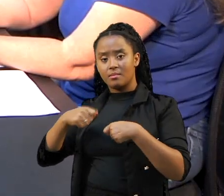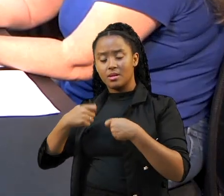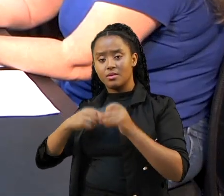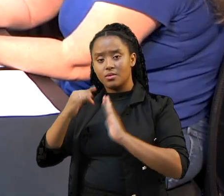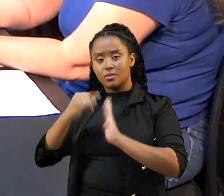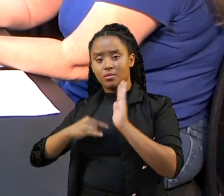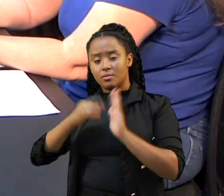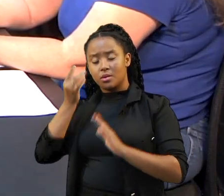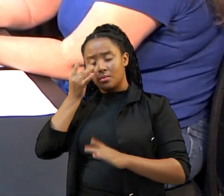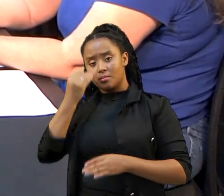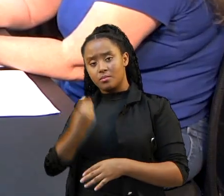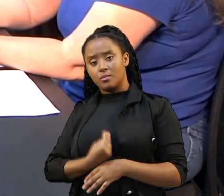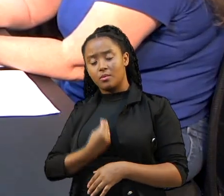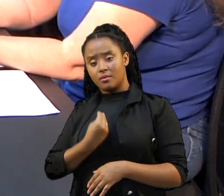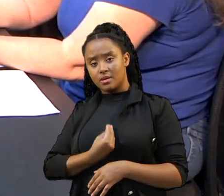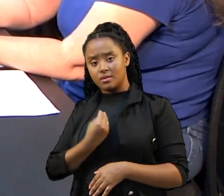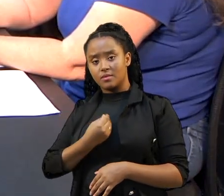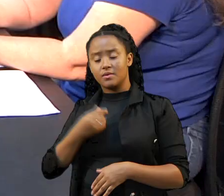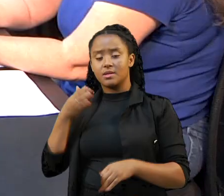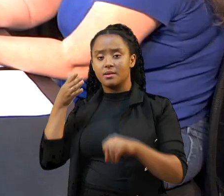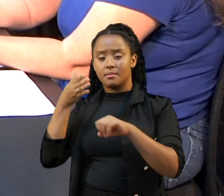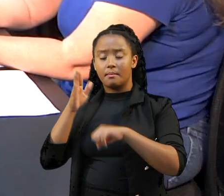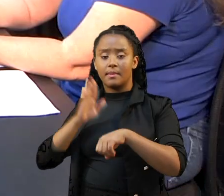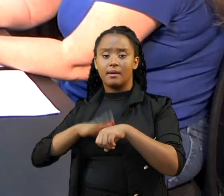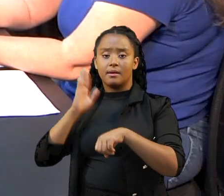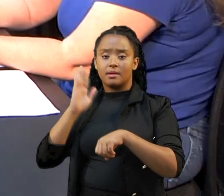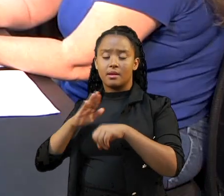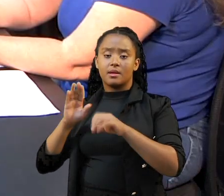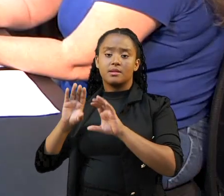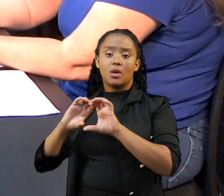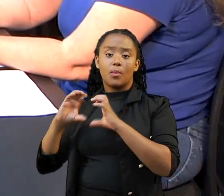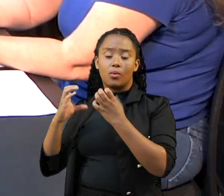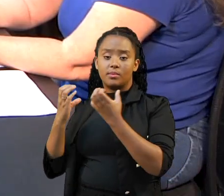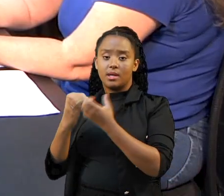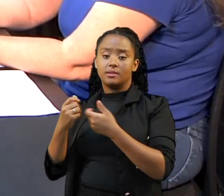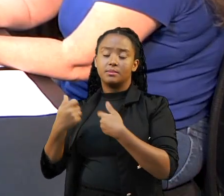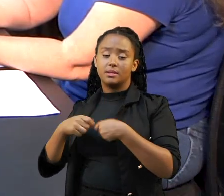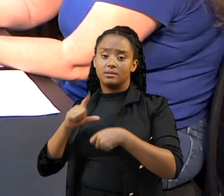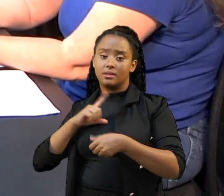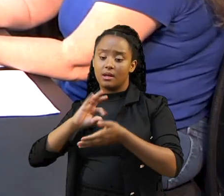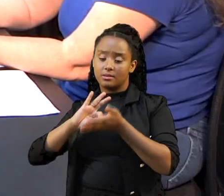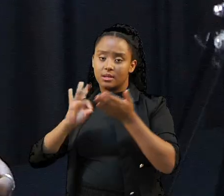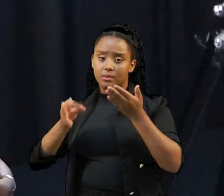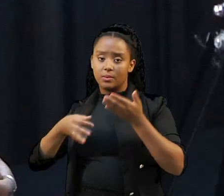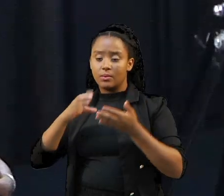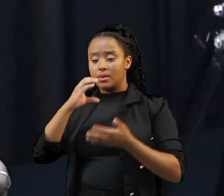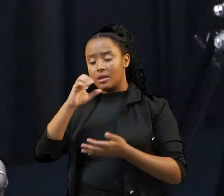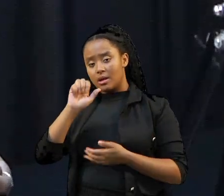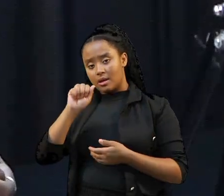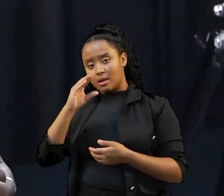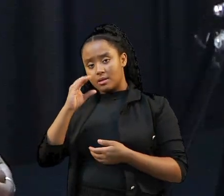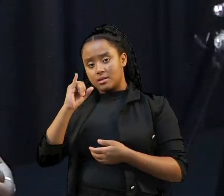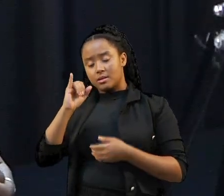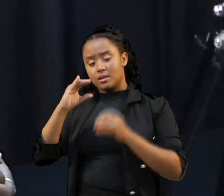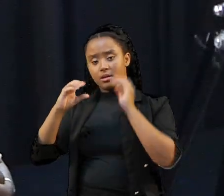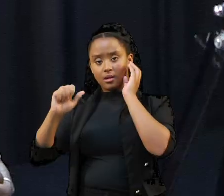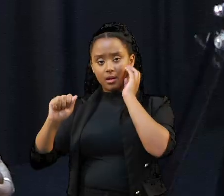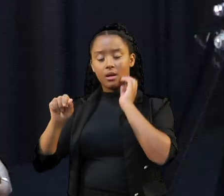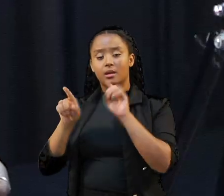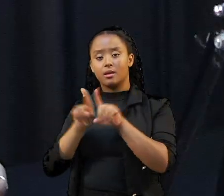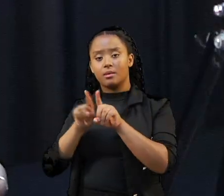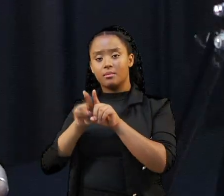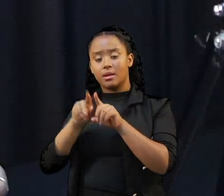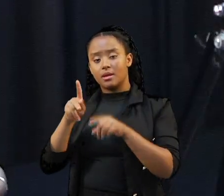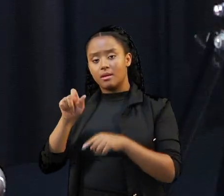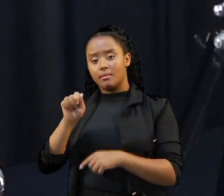alguma comunidade. Então, tem que ter uma assinatura da cacica, do pajé, que reconhece como